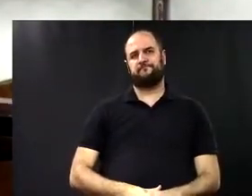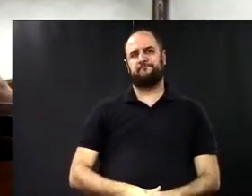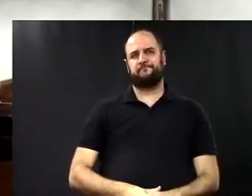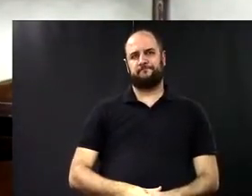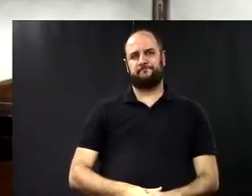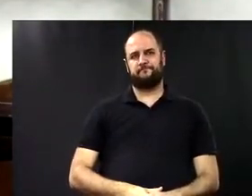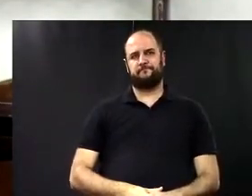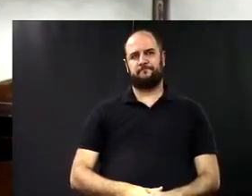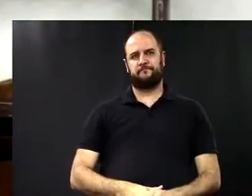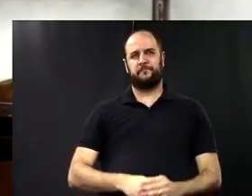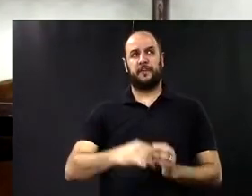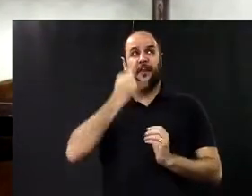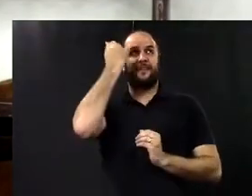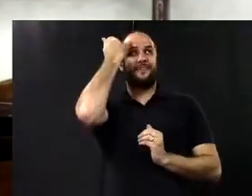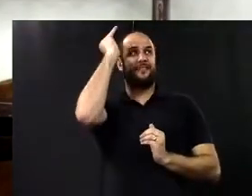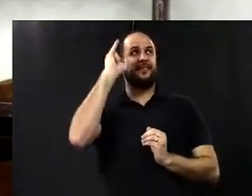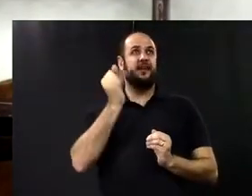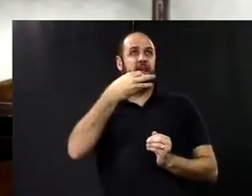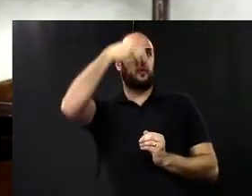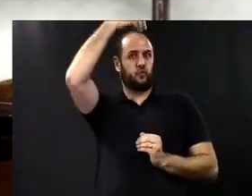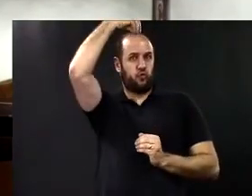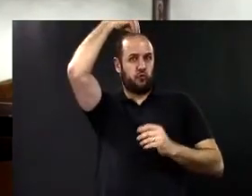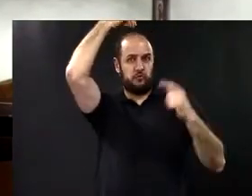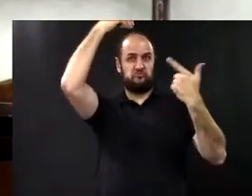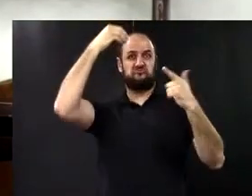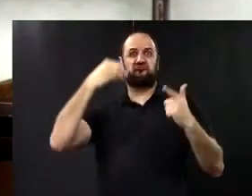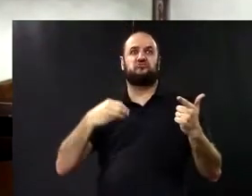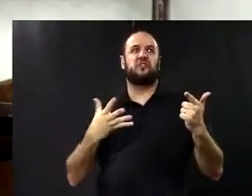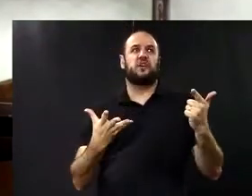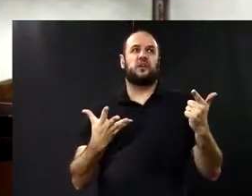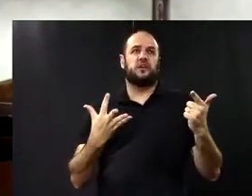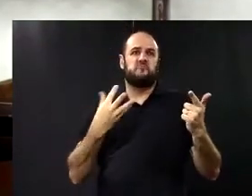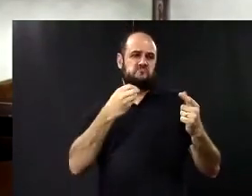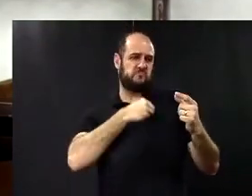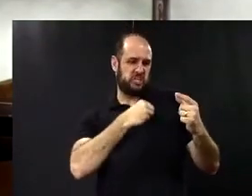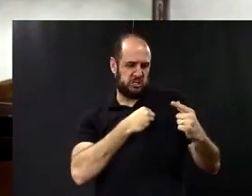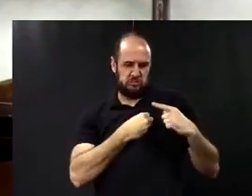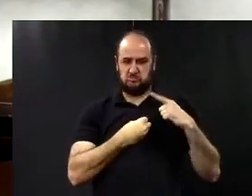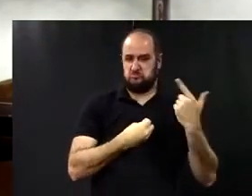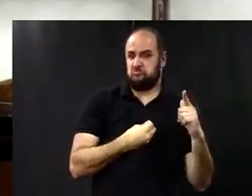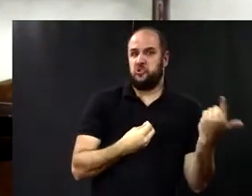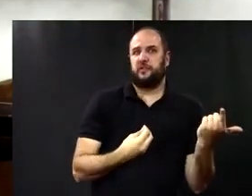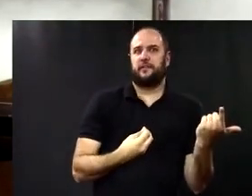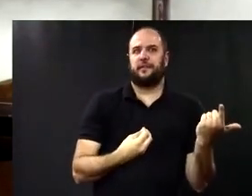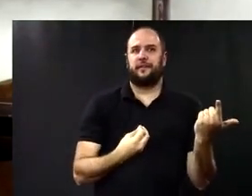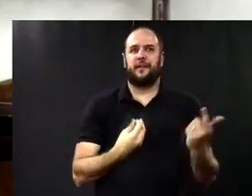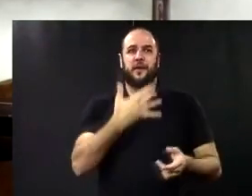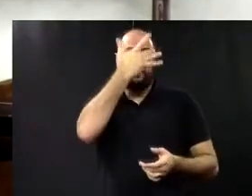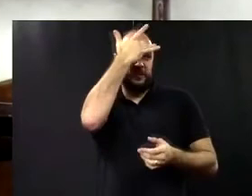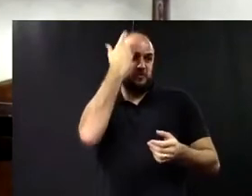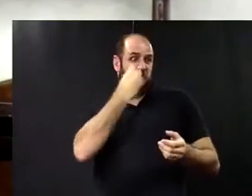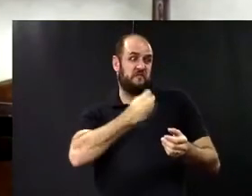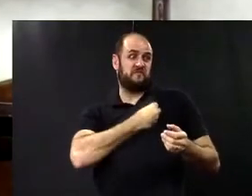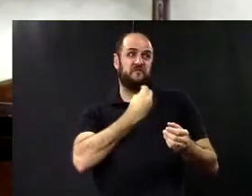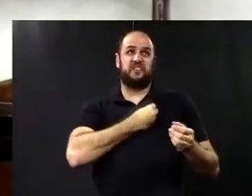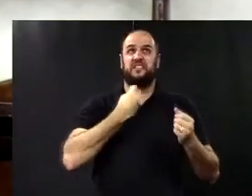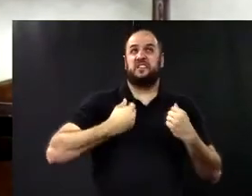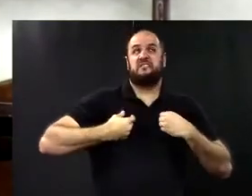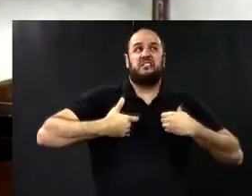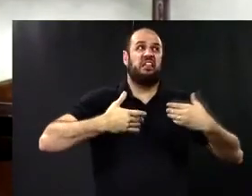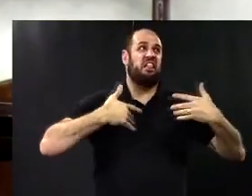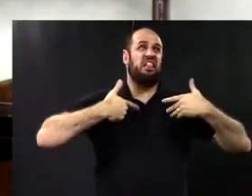Tirando o conceito de culpa, não existirá mais pecado, e as pessoas serão